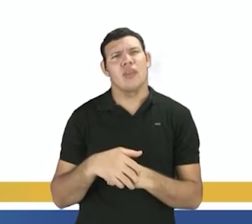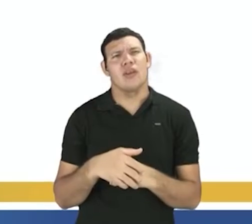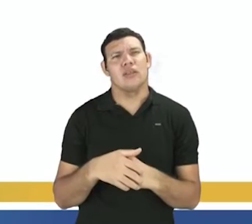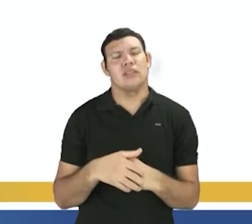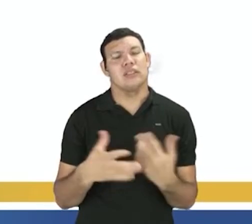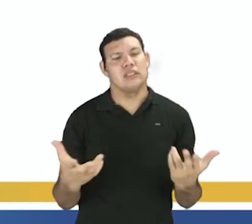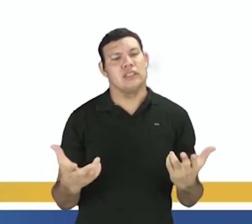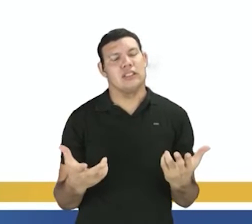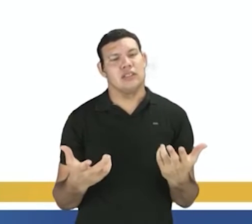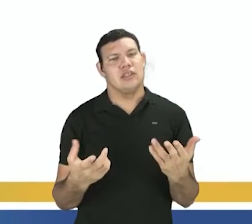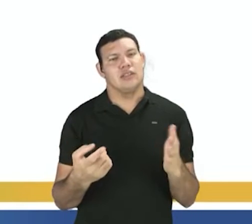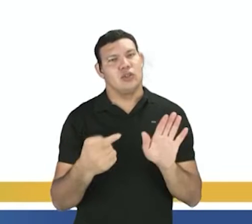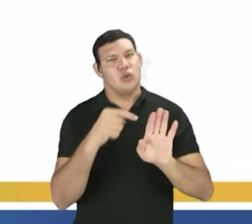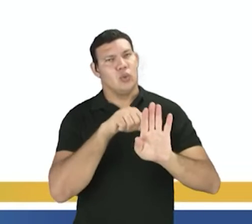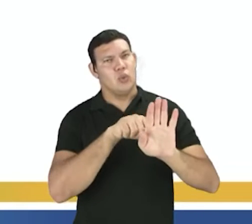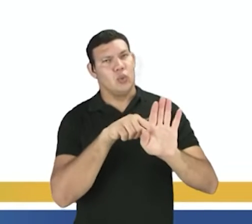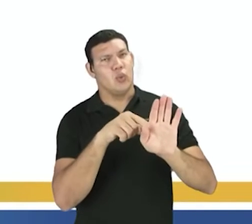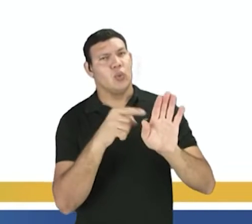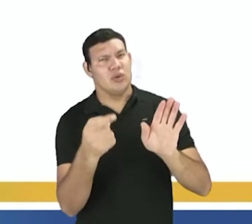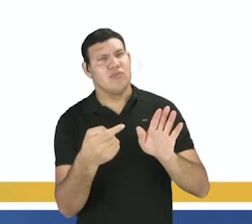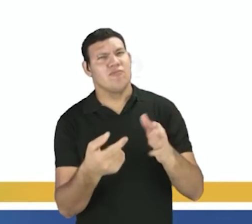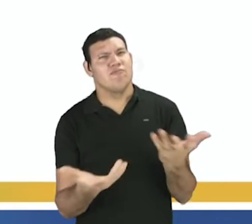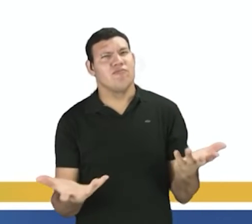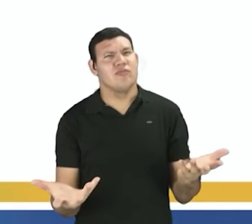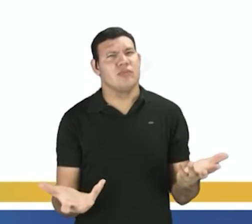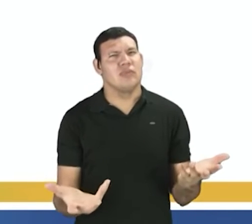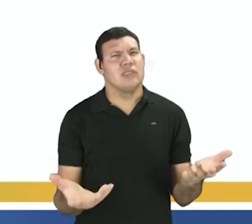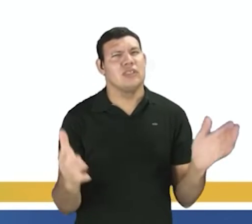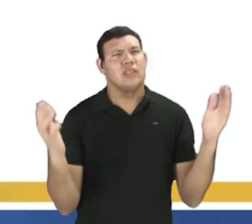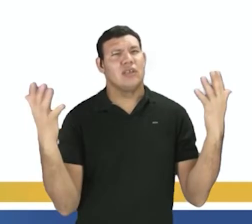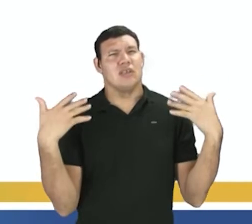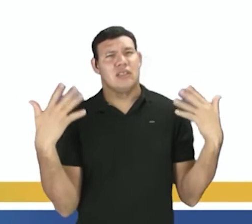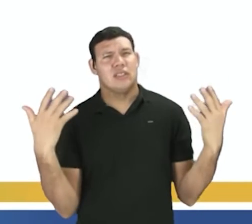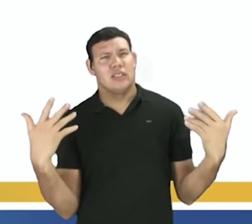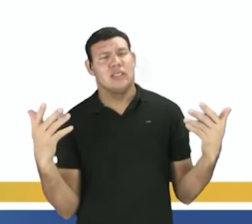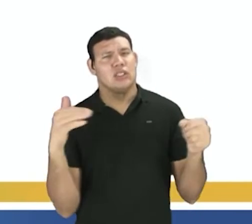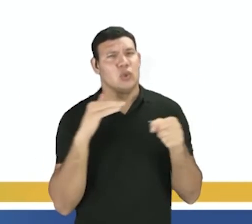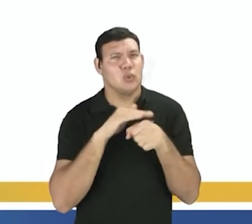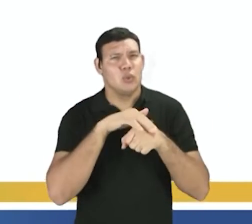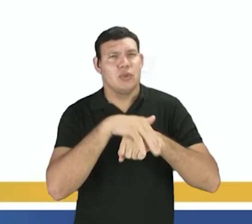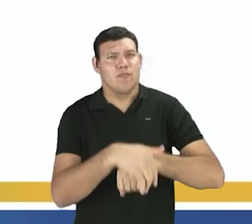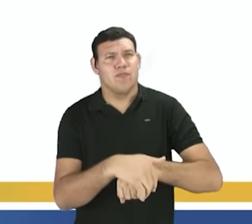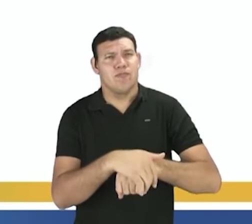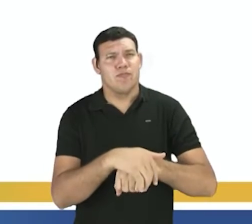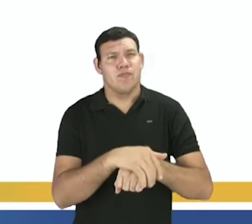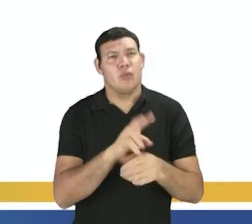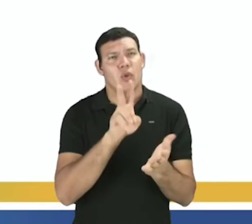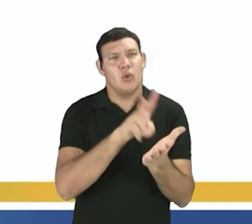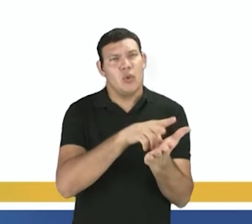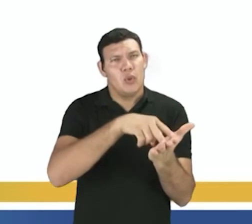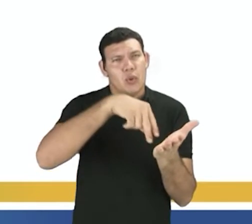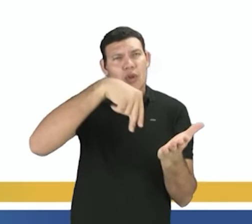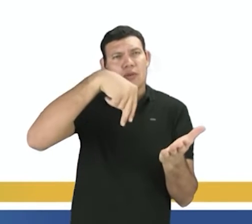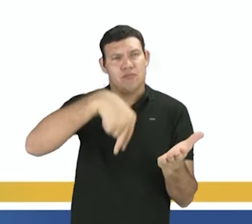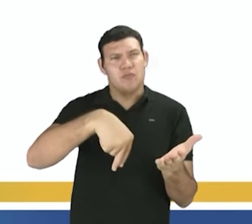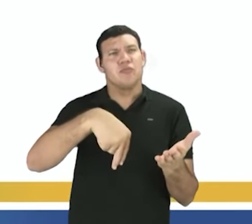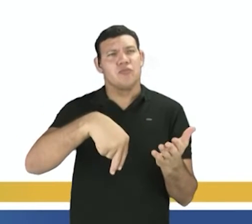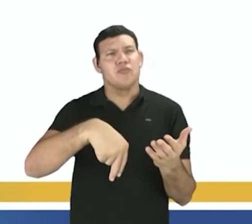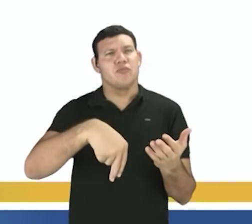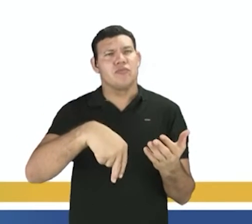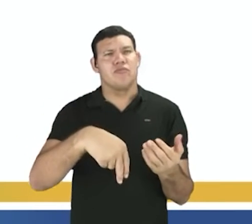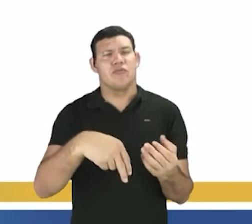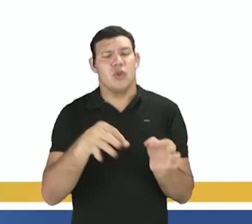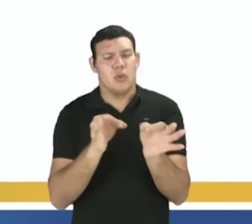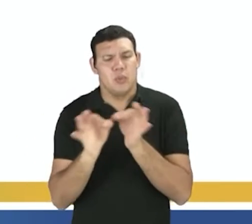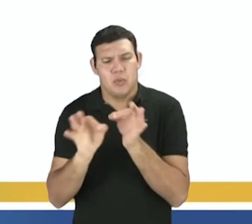contraste e consolo ao calor tempestuoso da noite. Então me levantei, bebi o café que eu